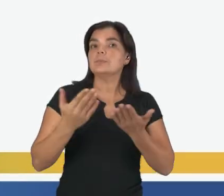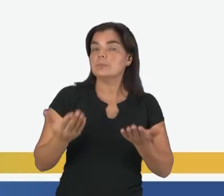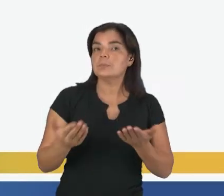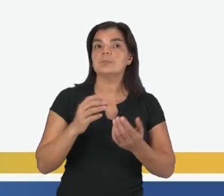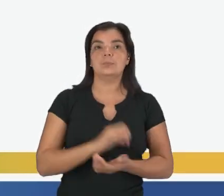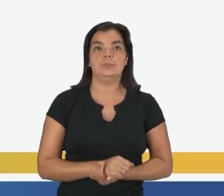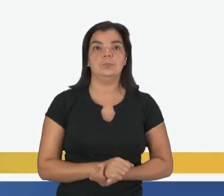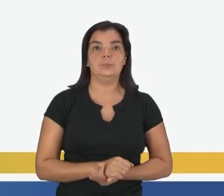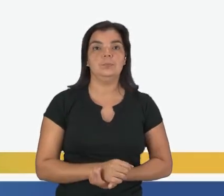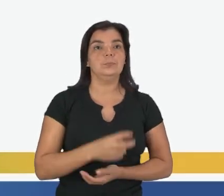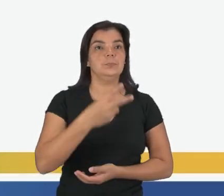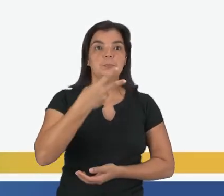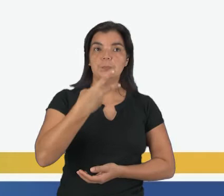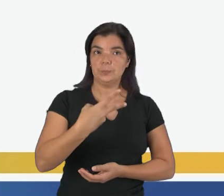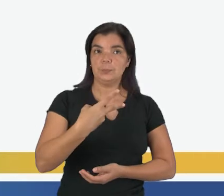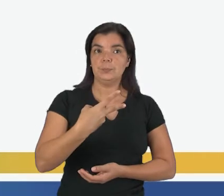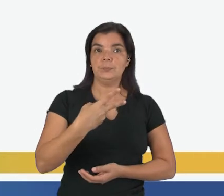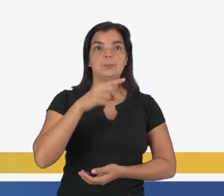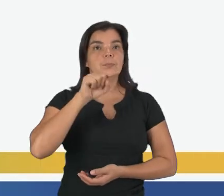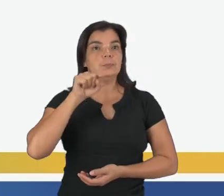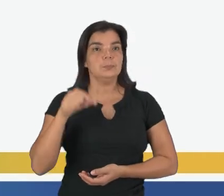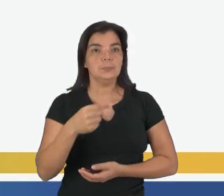Então, eu tenho um